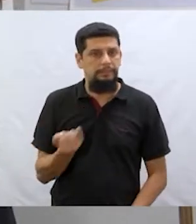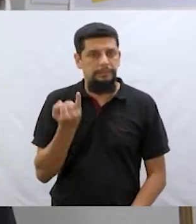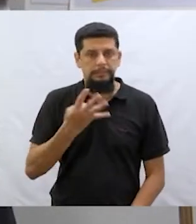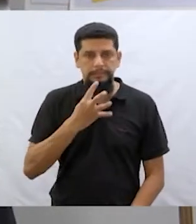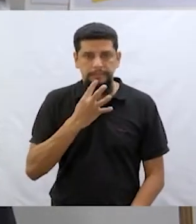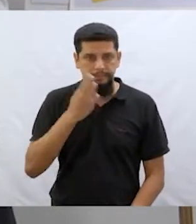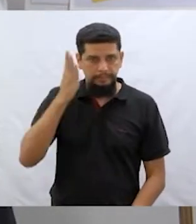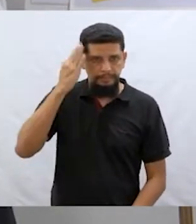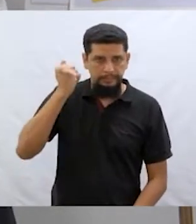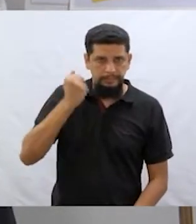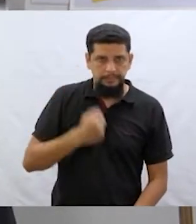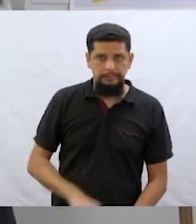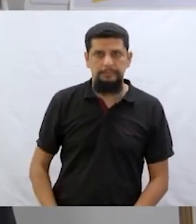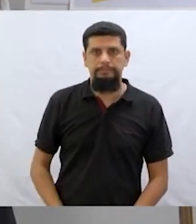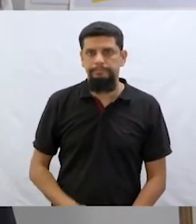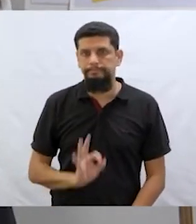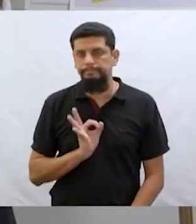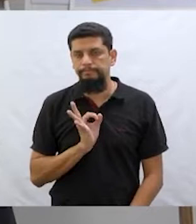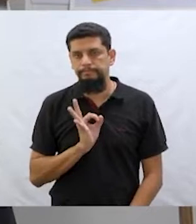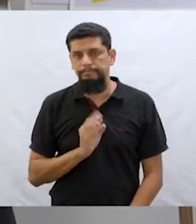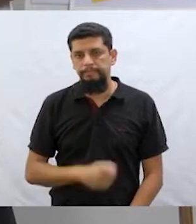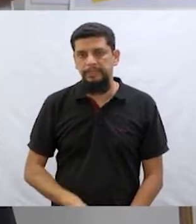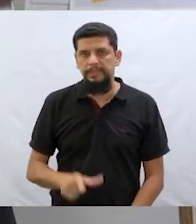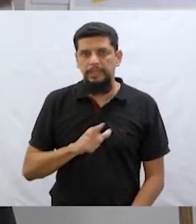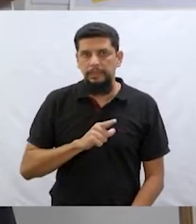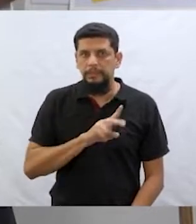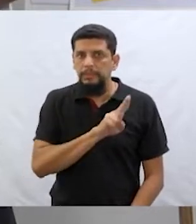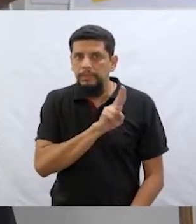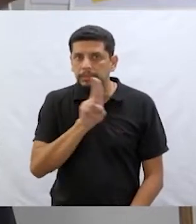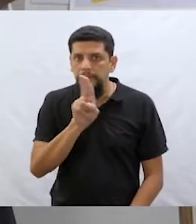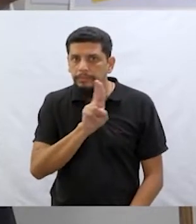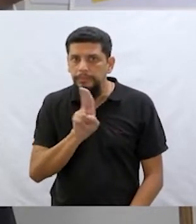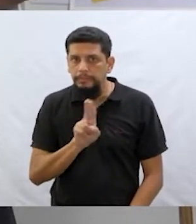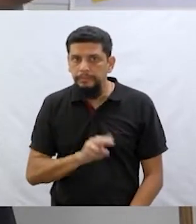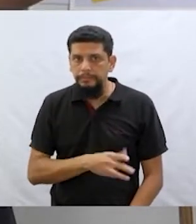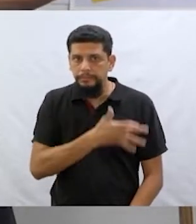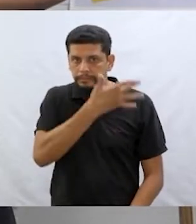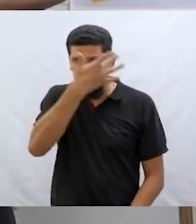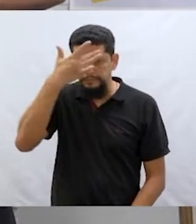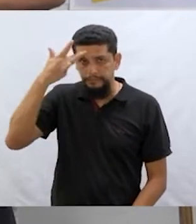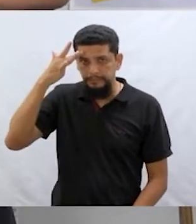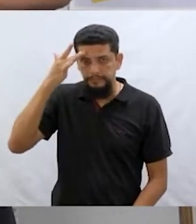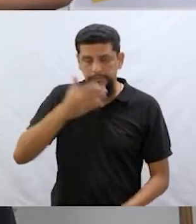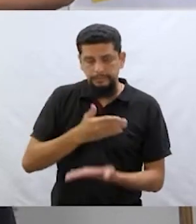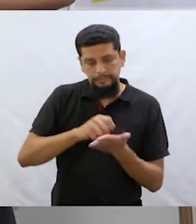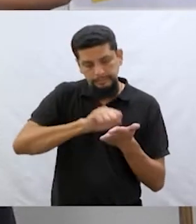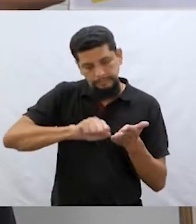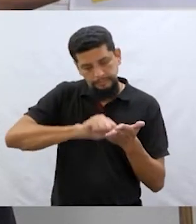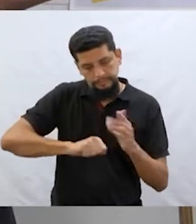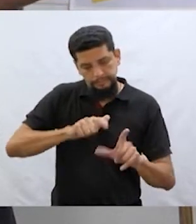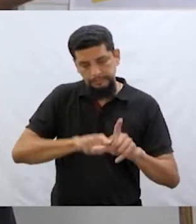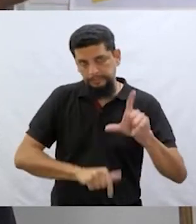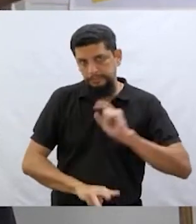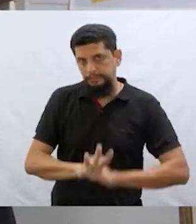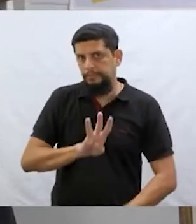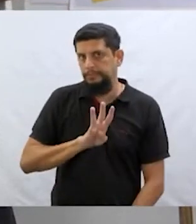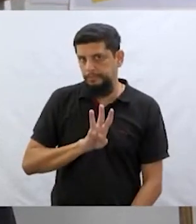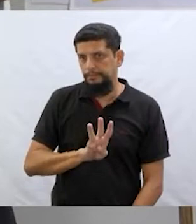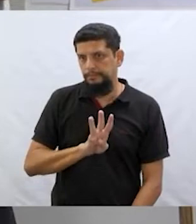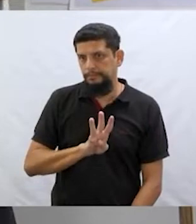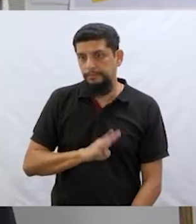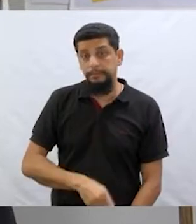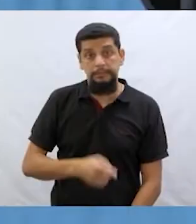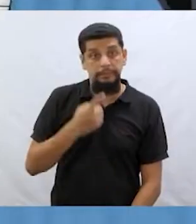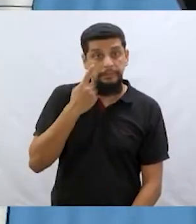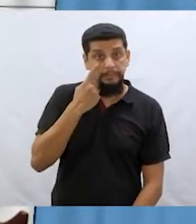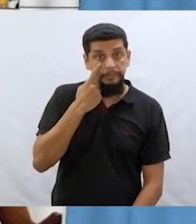que muitas delas utilizam essa letra, o W. Existe nome de pessoas também, que, né, que a gente escreve com W. Isso aí. É